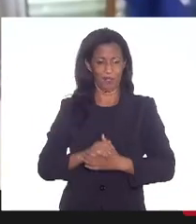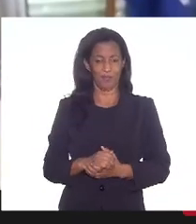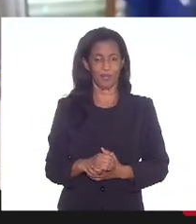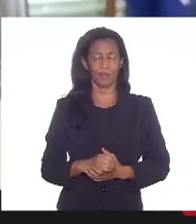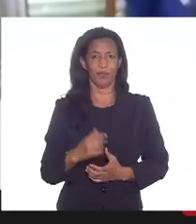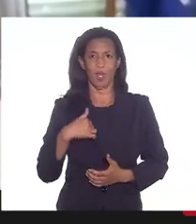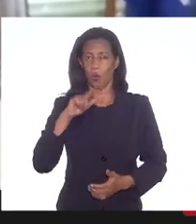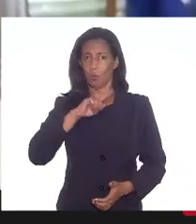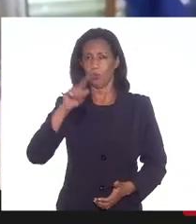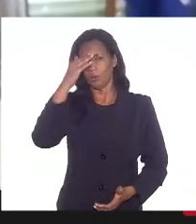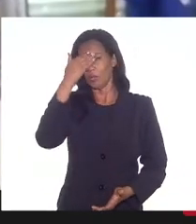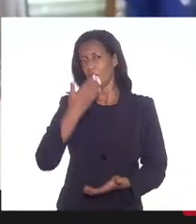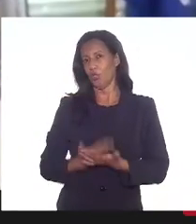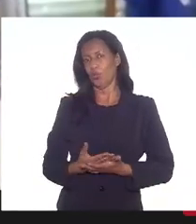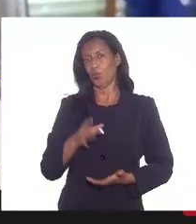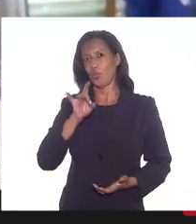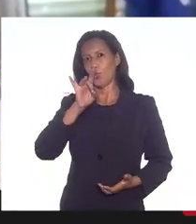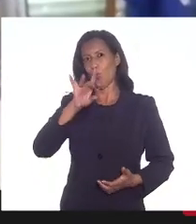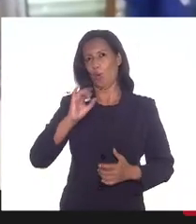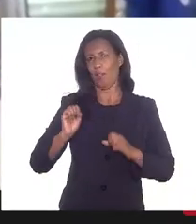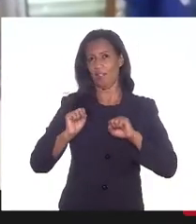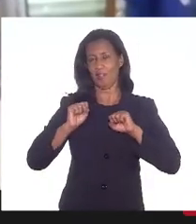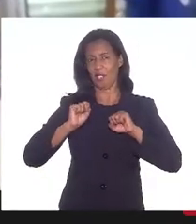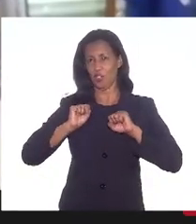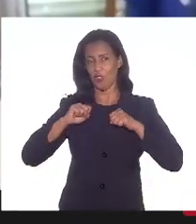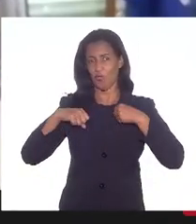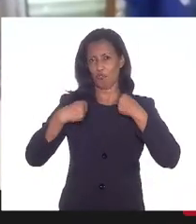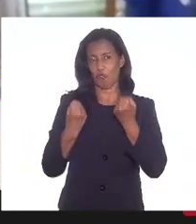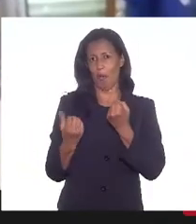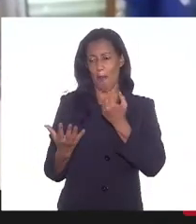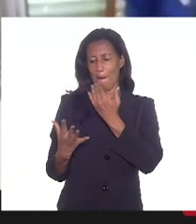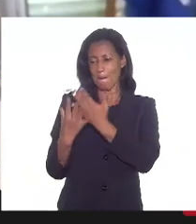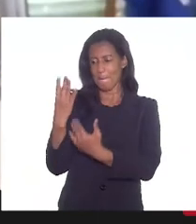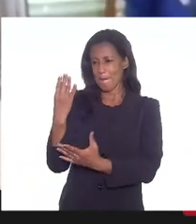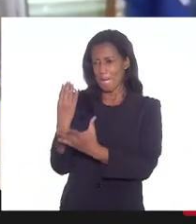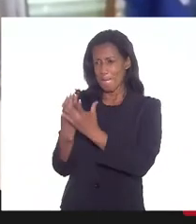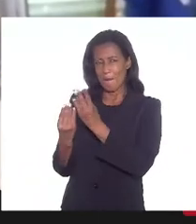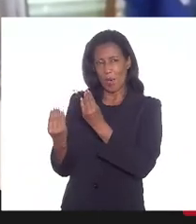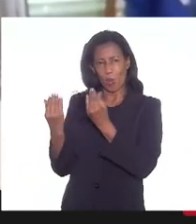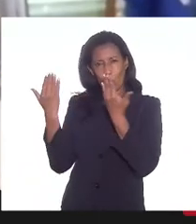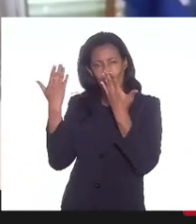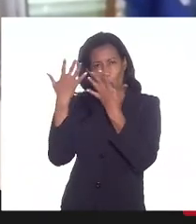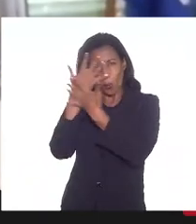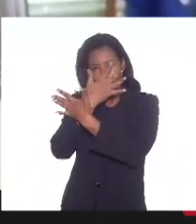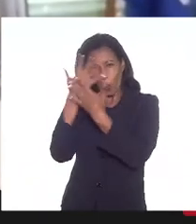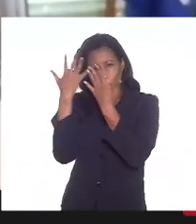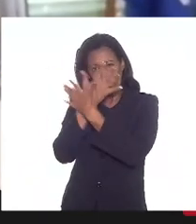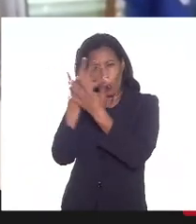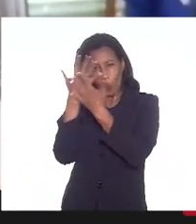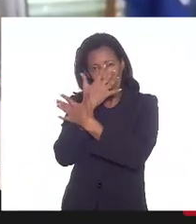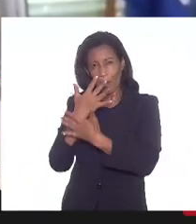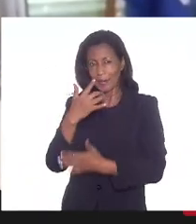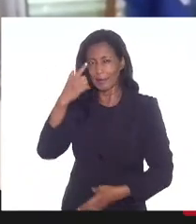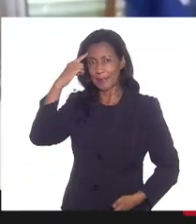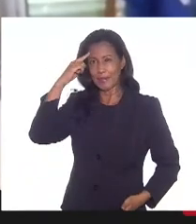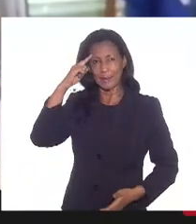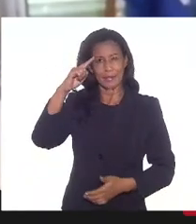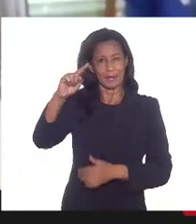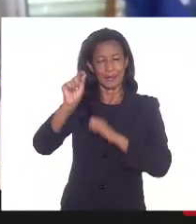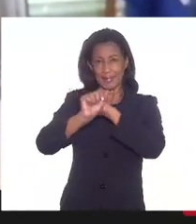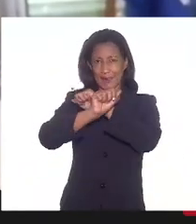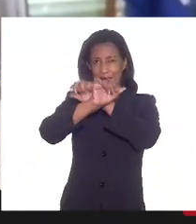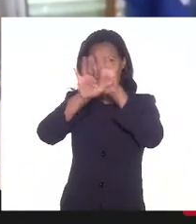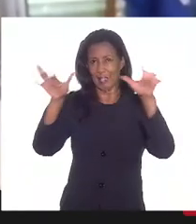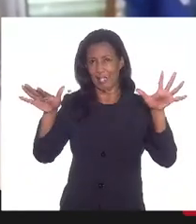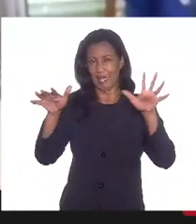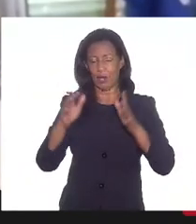eu não acredito somente nas forças da mão invisível do mercado. A minha linha é muito clara. Eu, como fiz